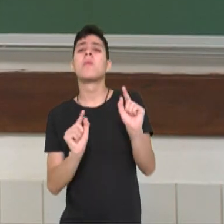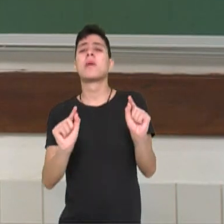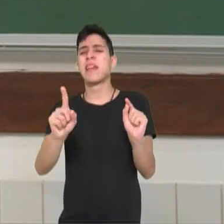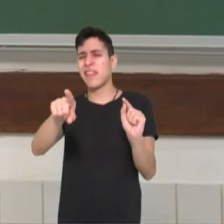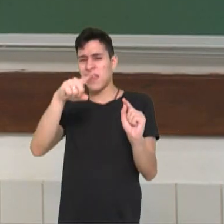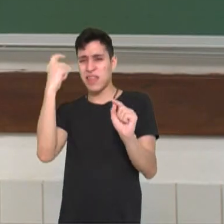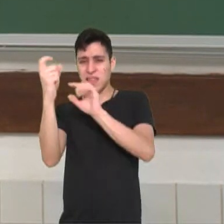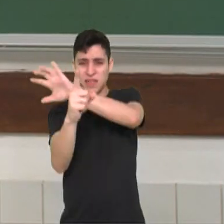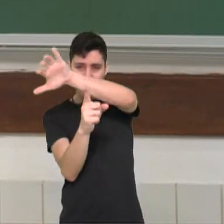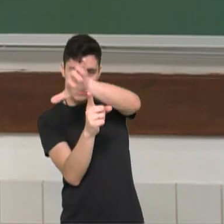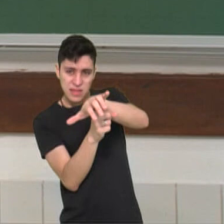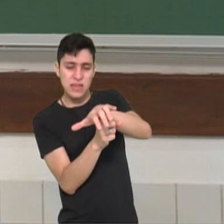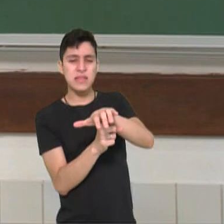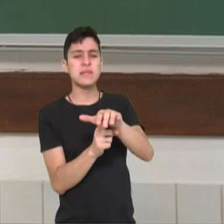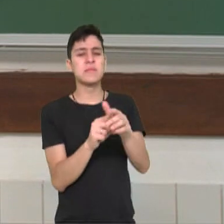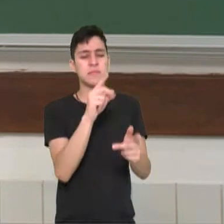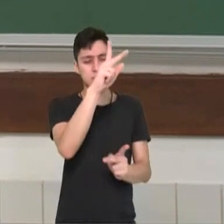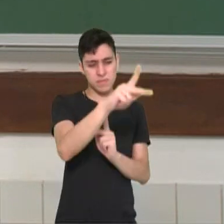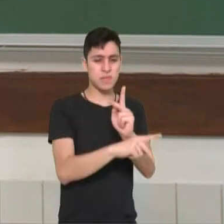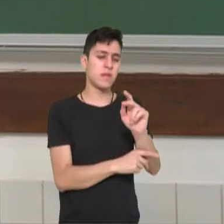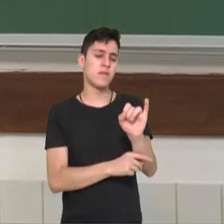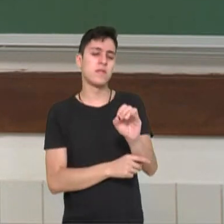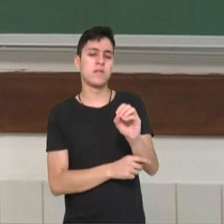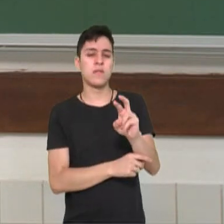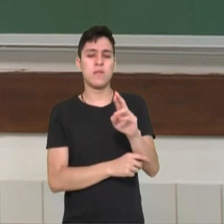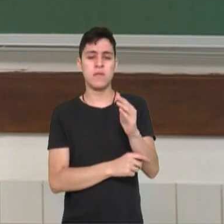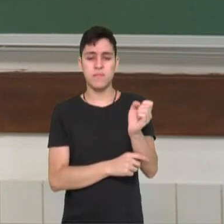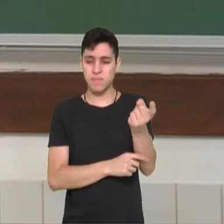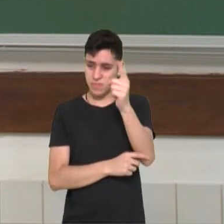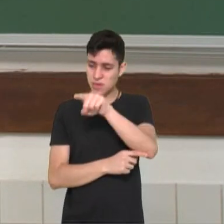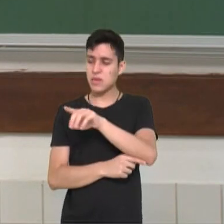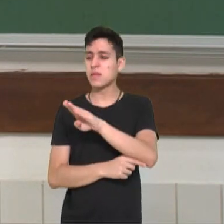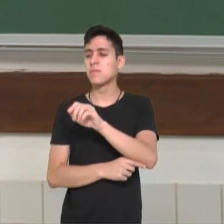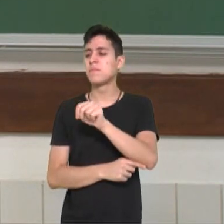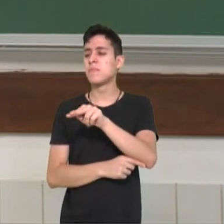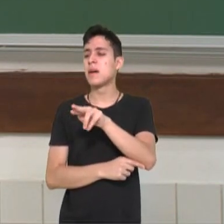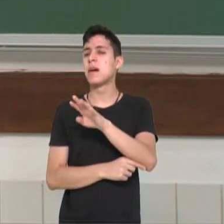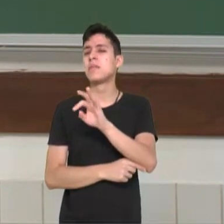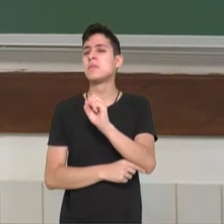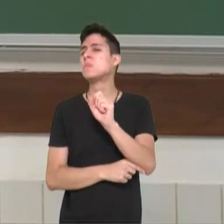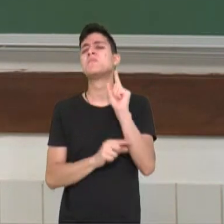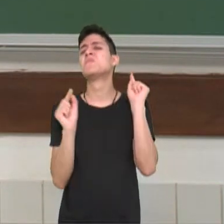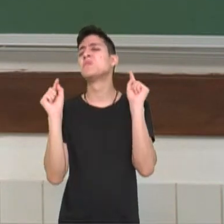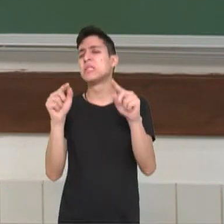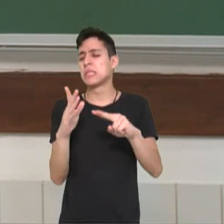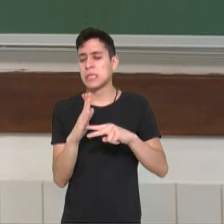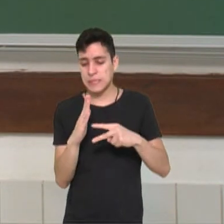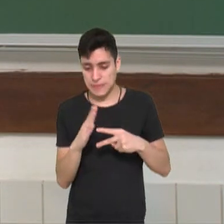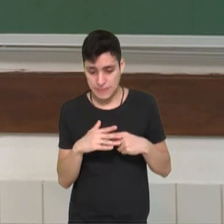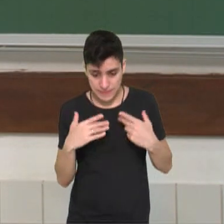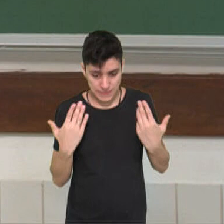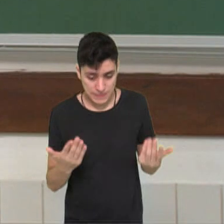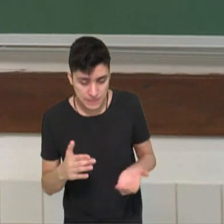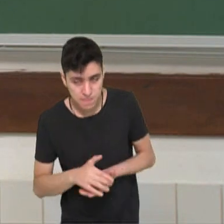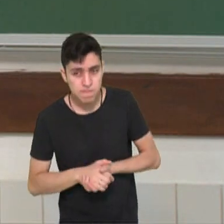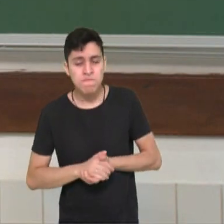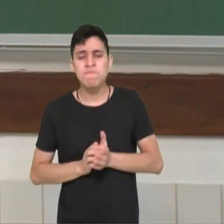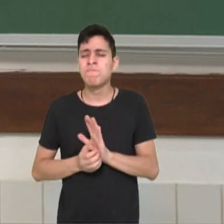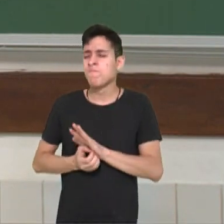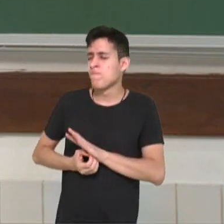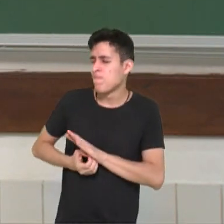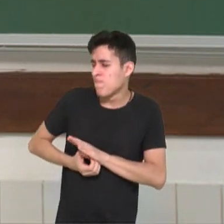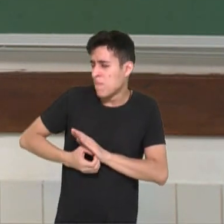dos iorubás ao longo do processo de escravidão. Sabe o que isso quer dizer? Isso quer dizer que milhares